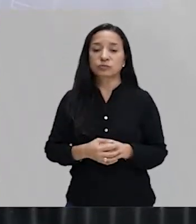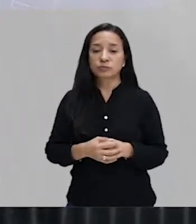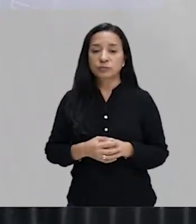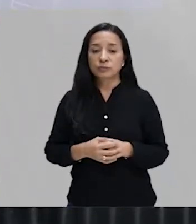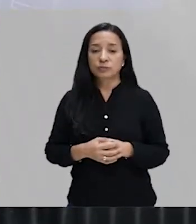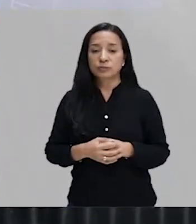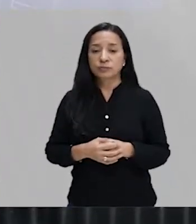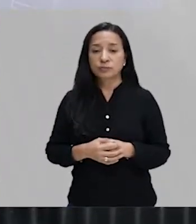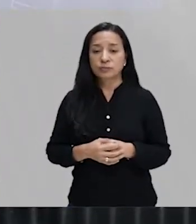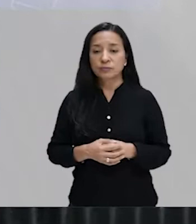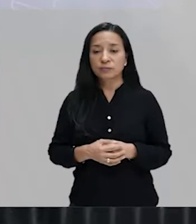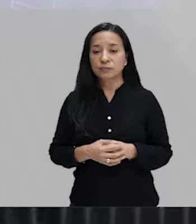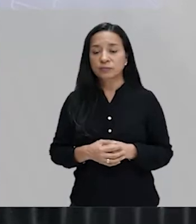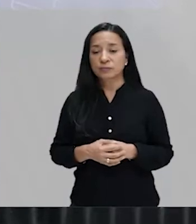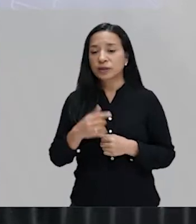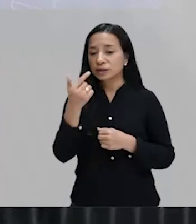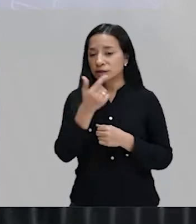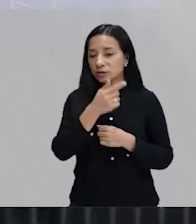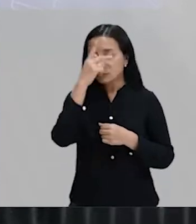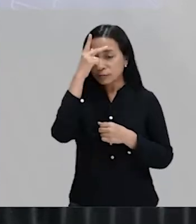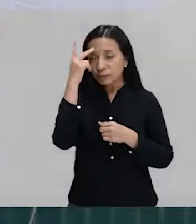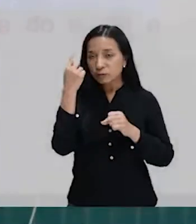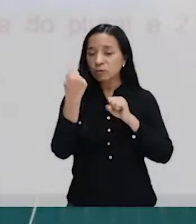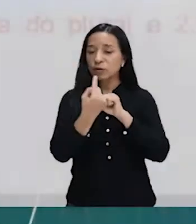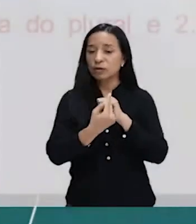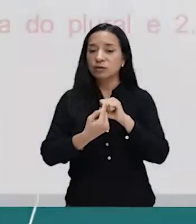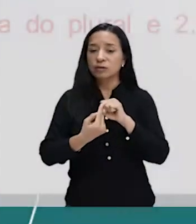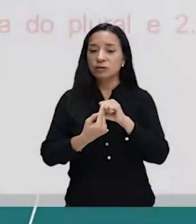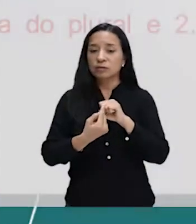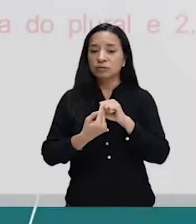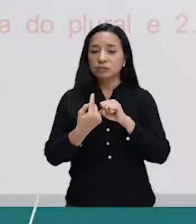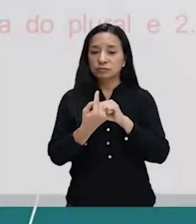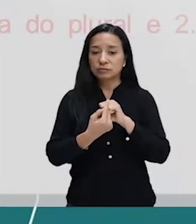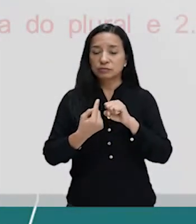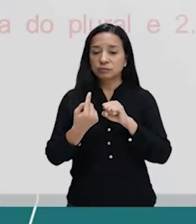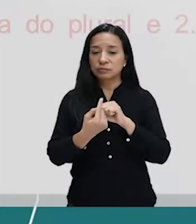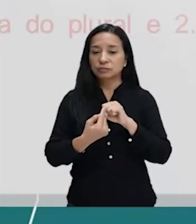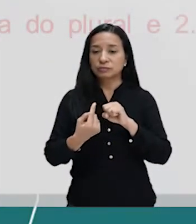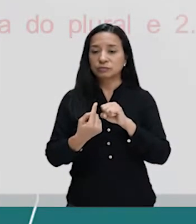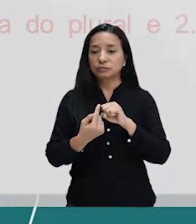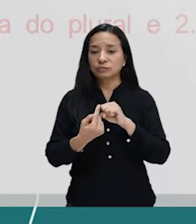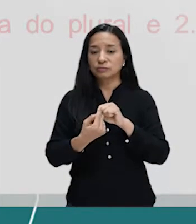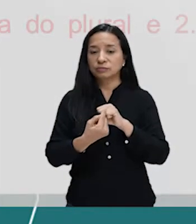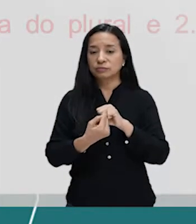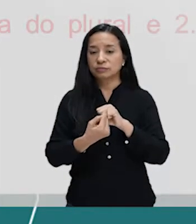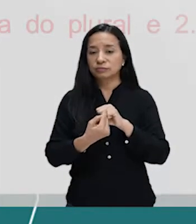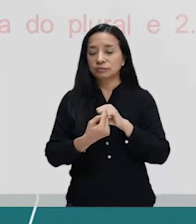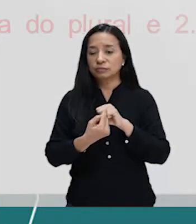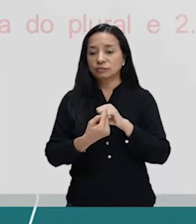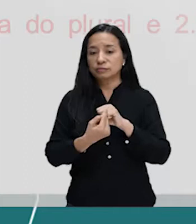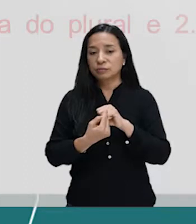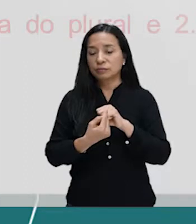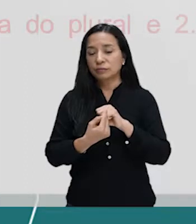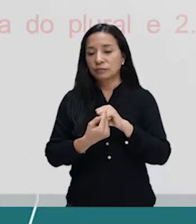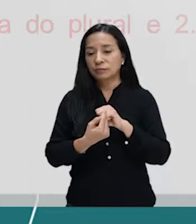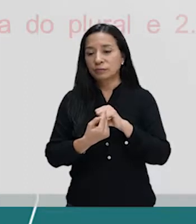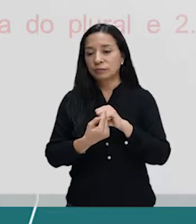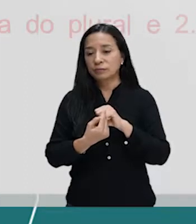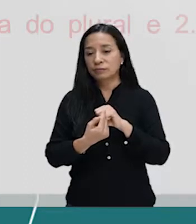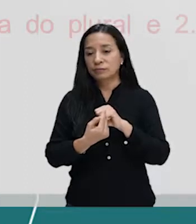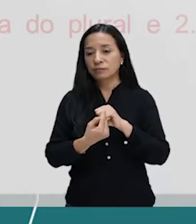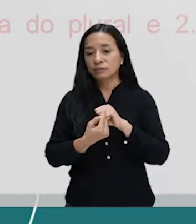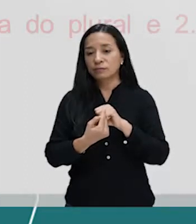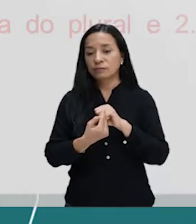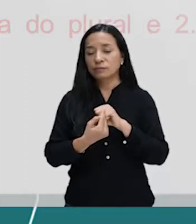são deliciosos. Então, segunda pessoa do plural. No caso, teus, tá? Se a referência faz a segunda